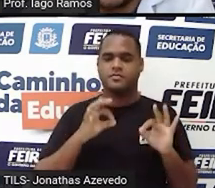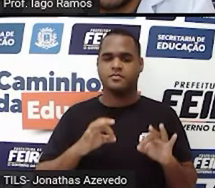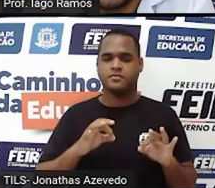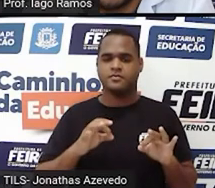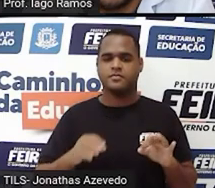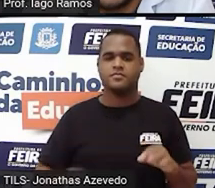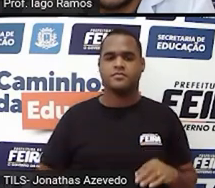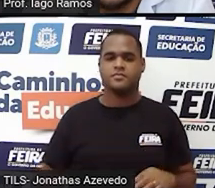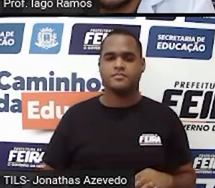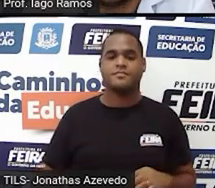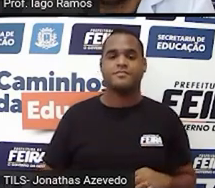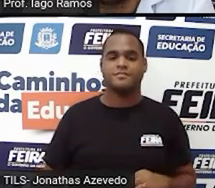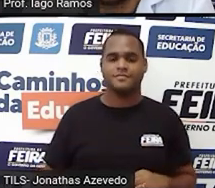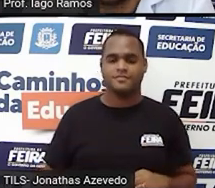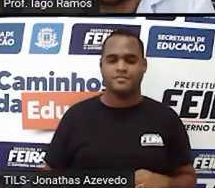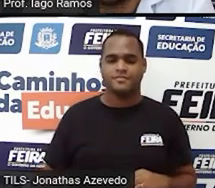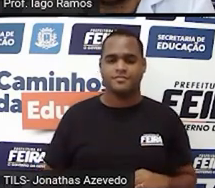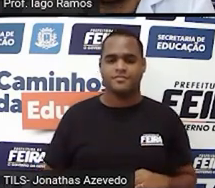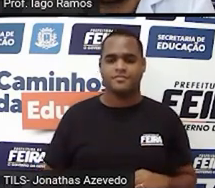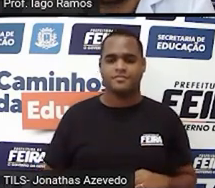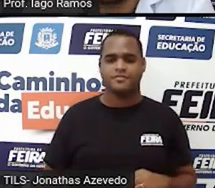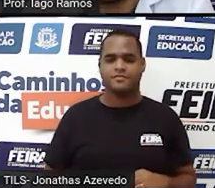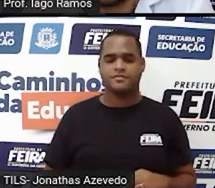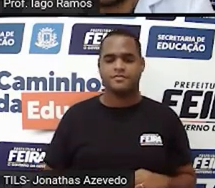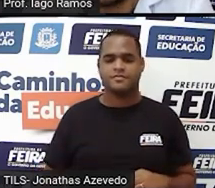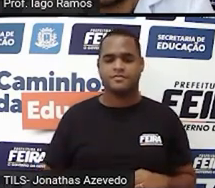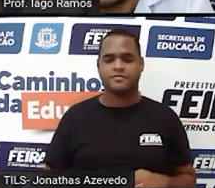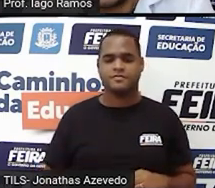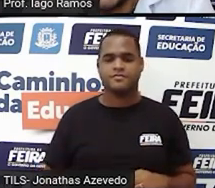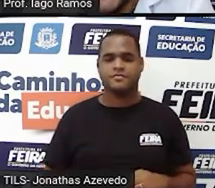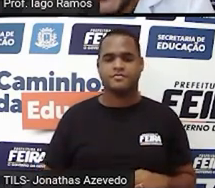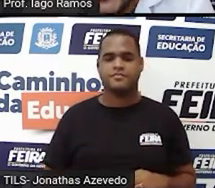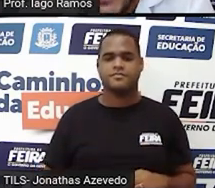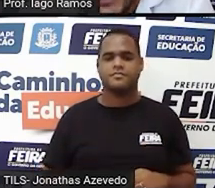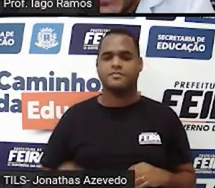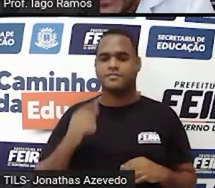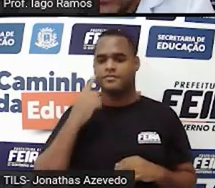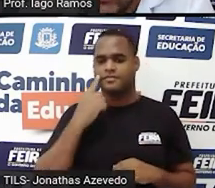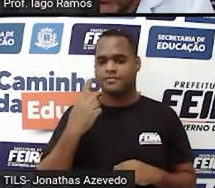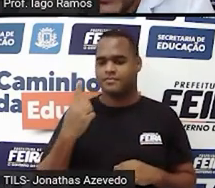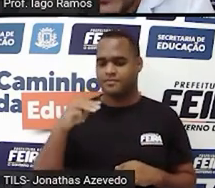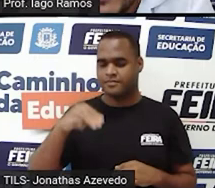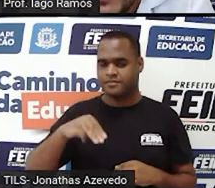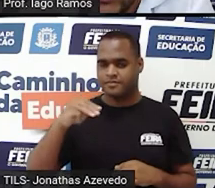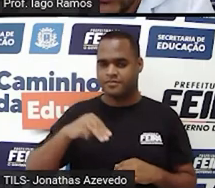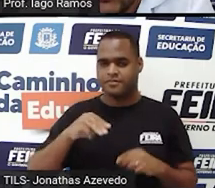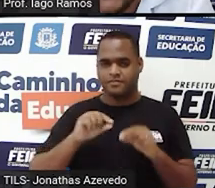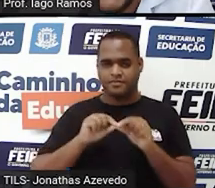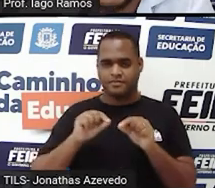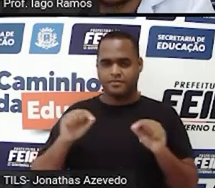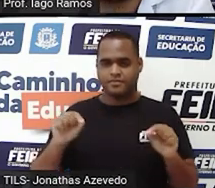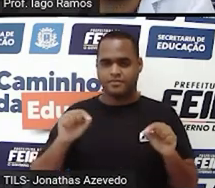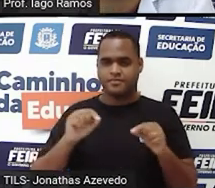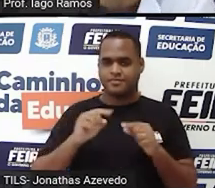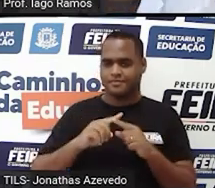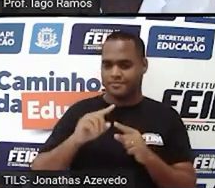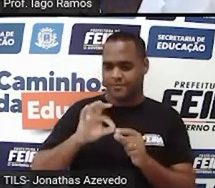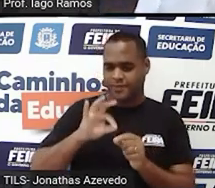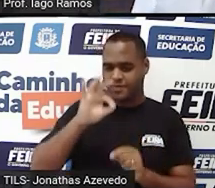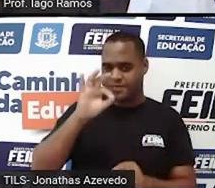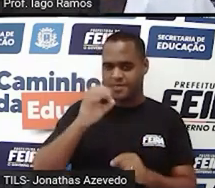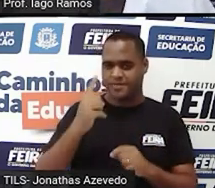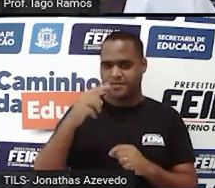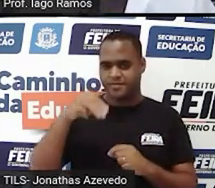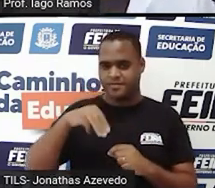que o comprimento desse cubo seja um metro e que a largura desse cubo seja um